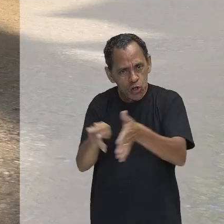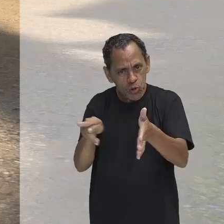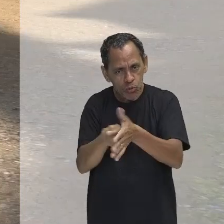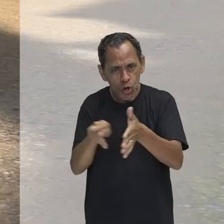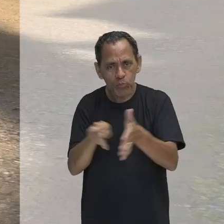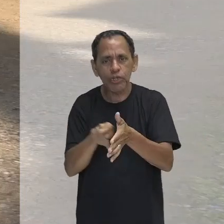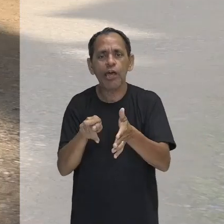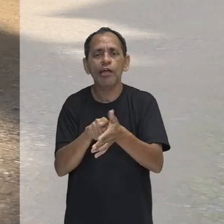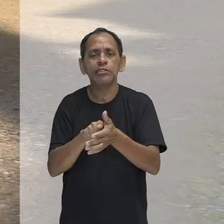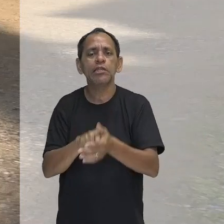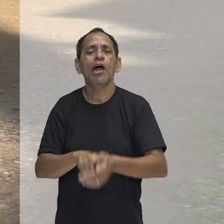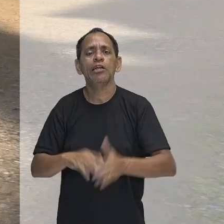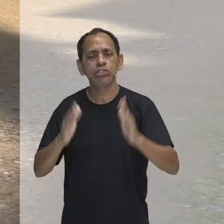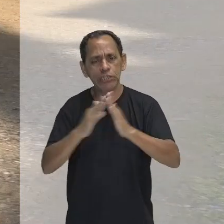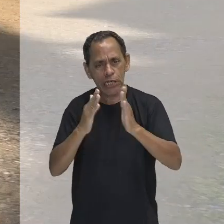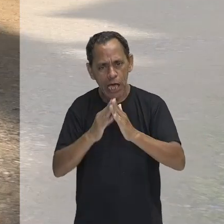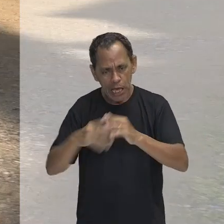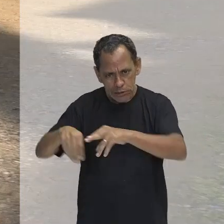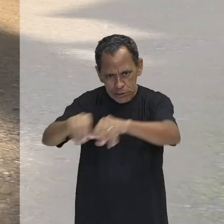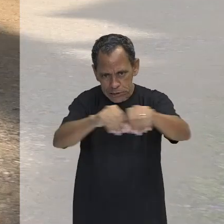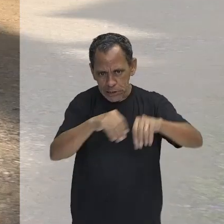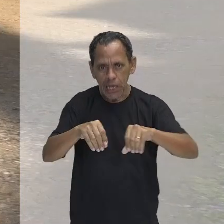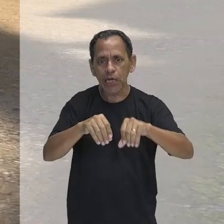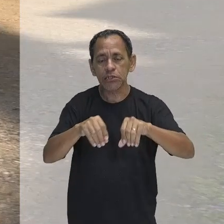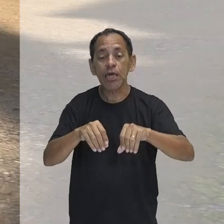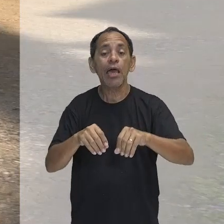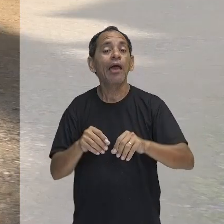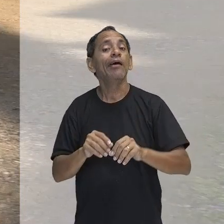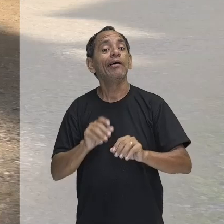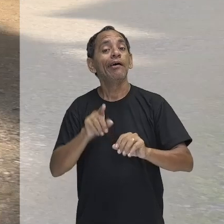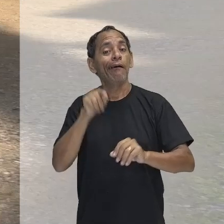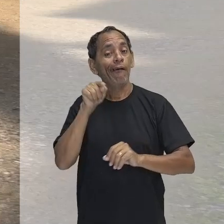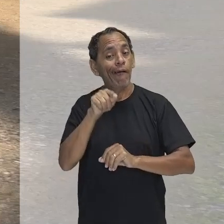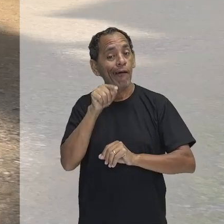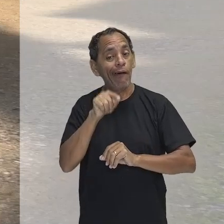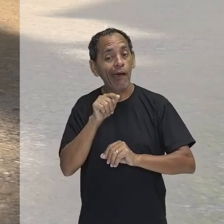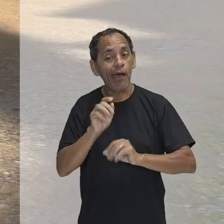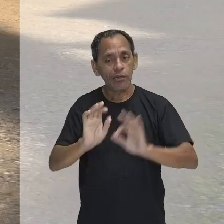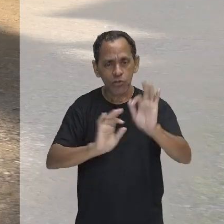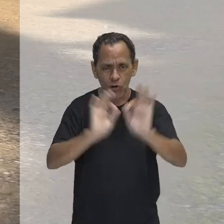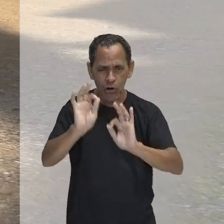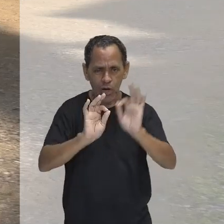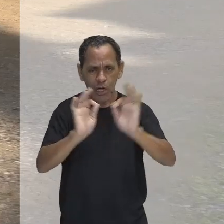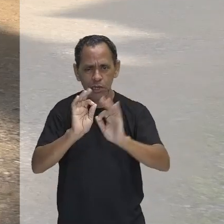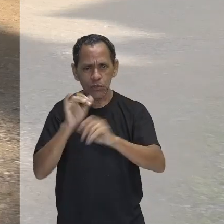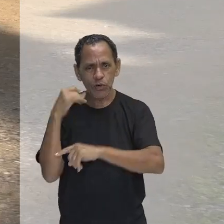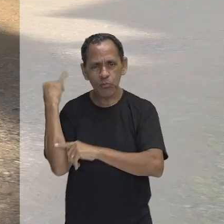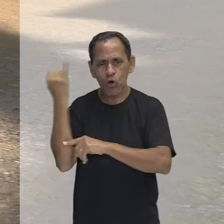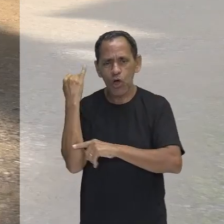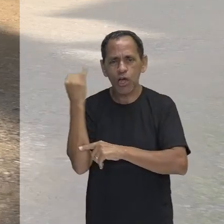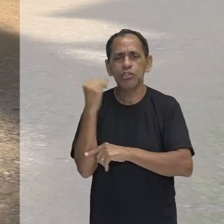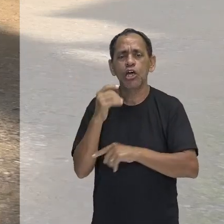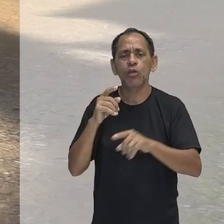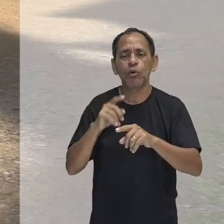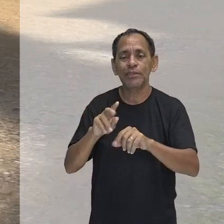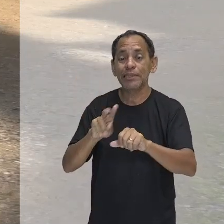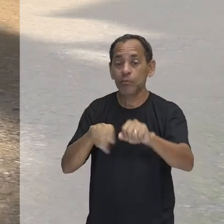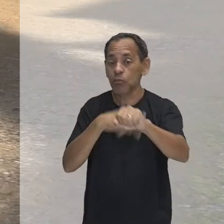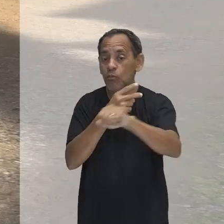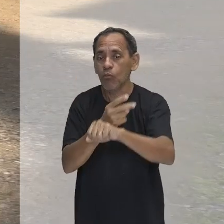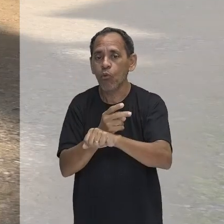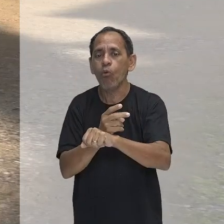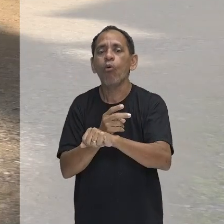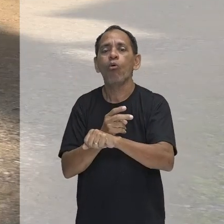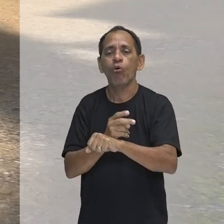enfim, gente. E essa organização ela foi fundamental para o que seria posteriormente a organização social um pouquinho